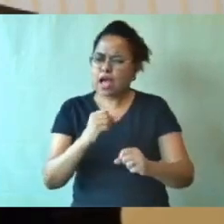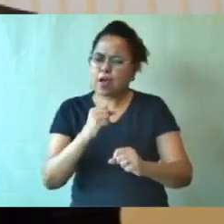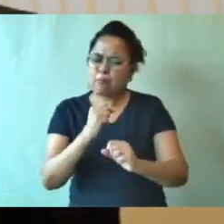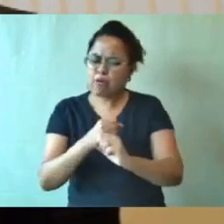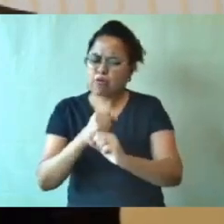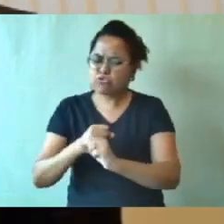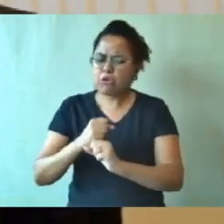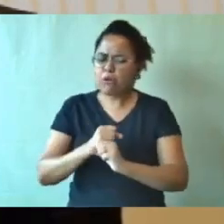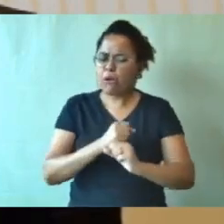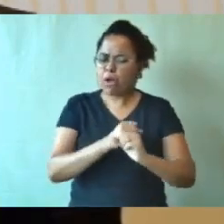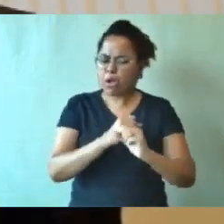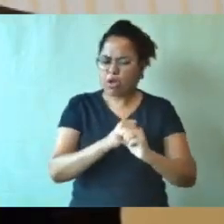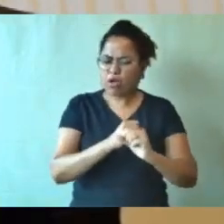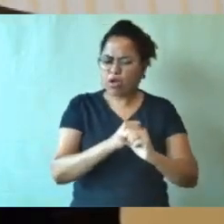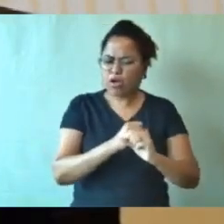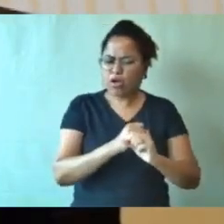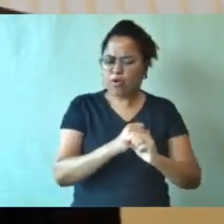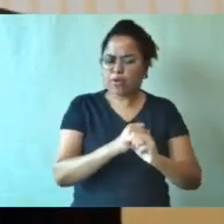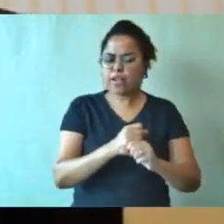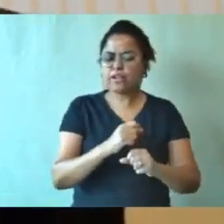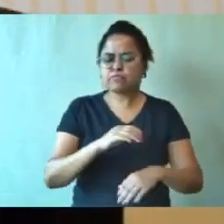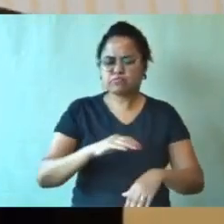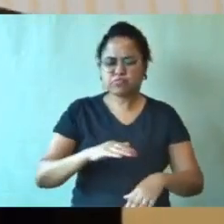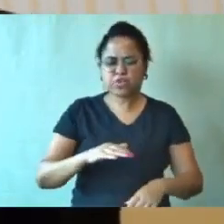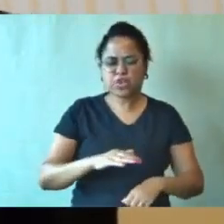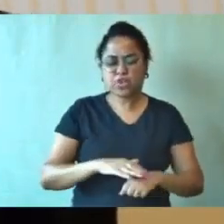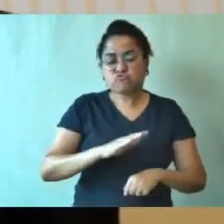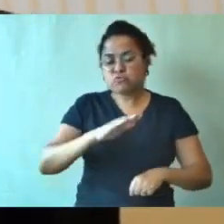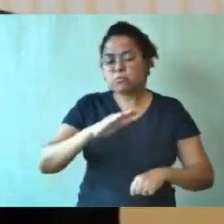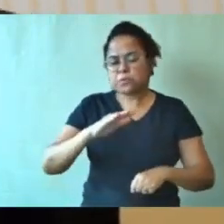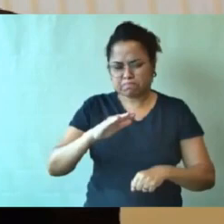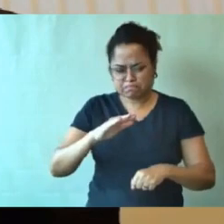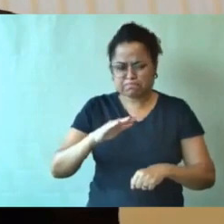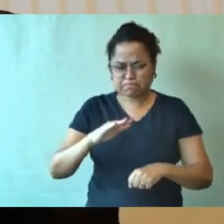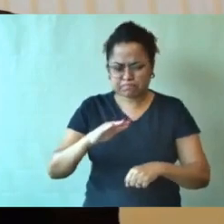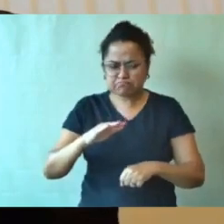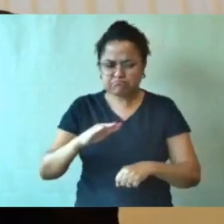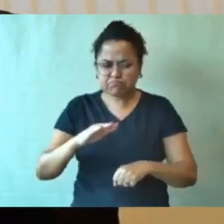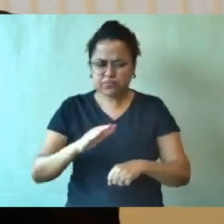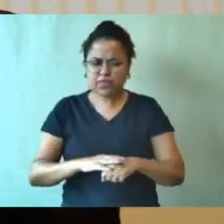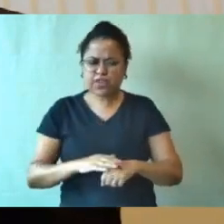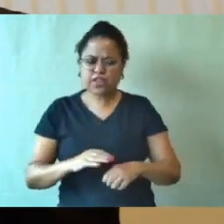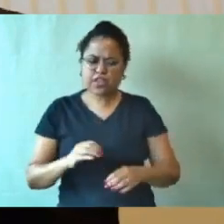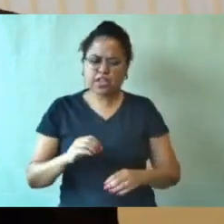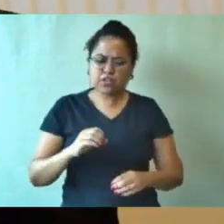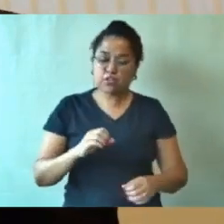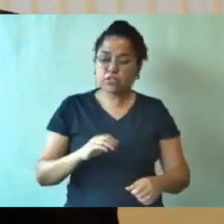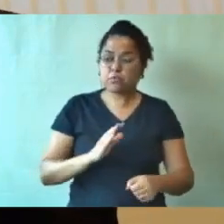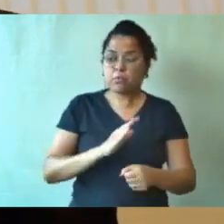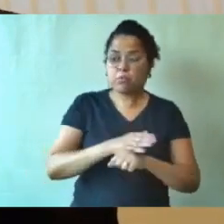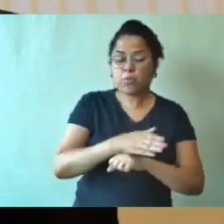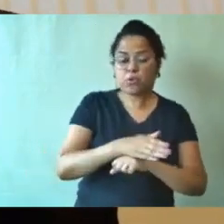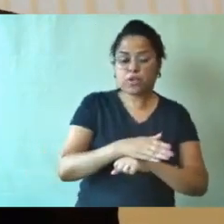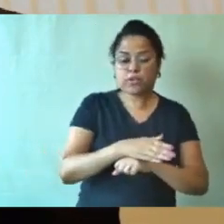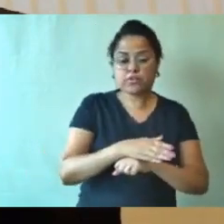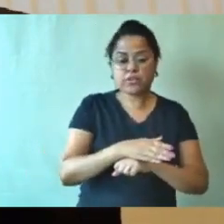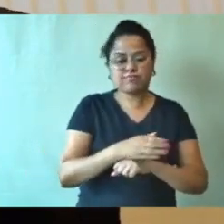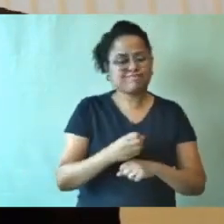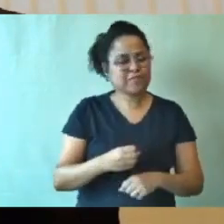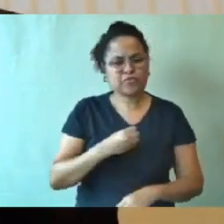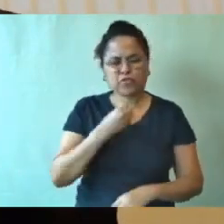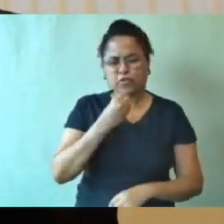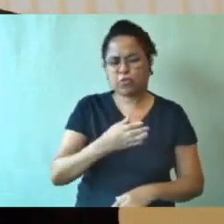pandemia, porque nós pulamos algumas datas da Convenção Coletiva do Trabalho de reajuste zero, que não foi bom para o nosso